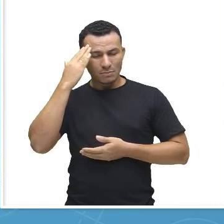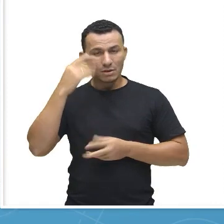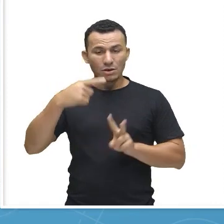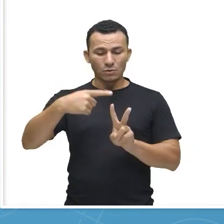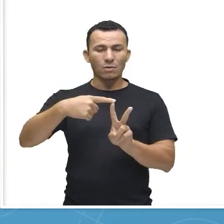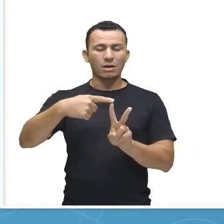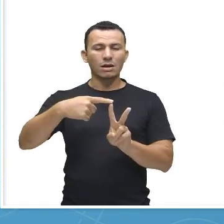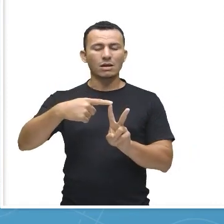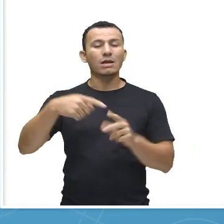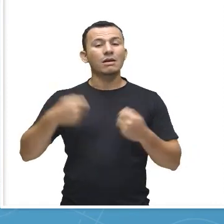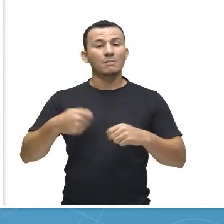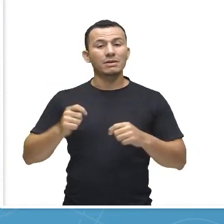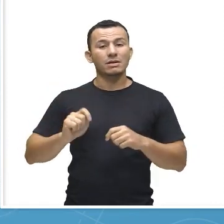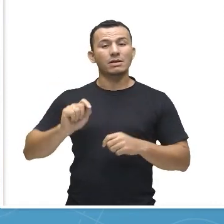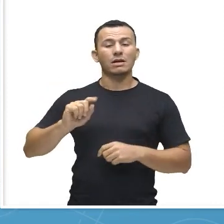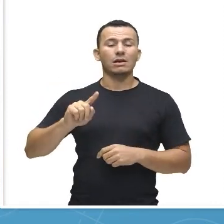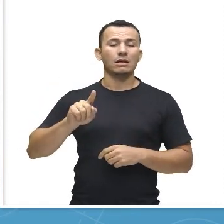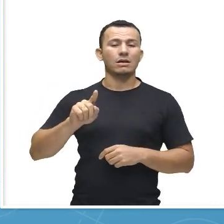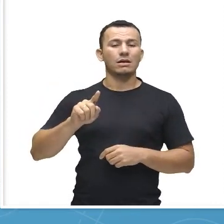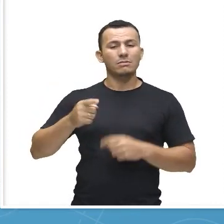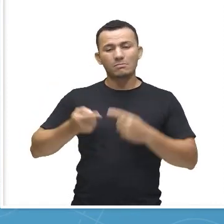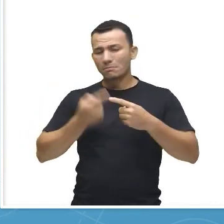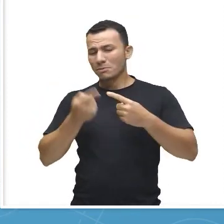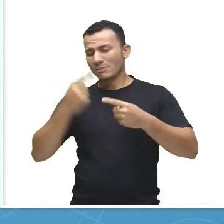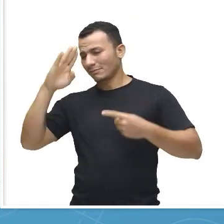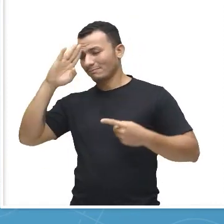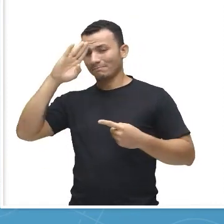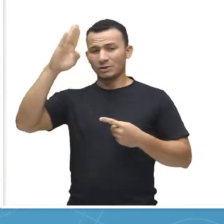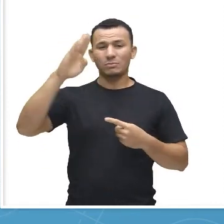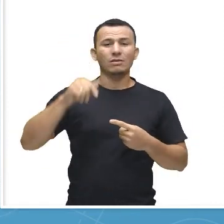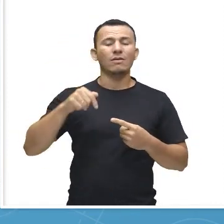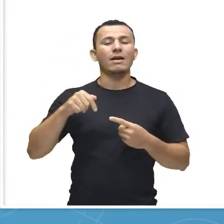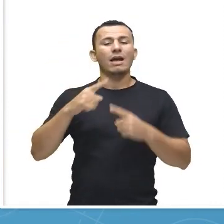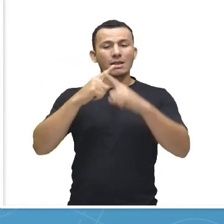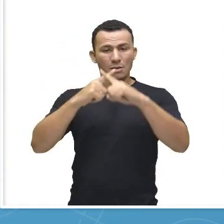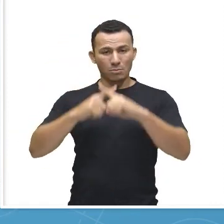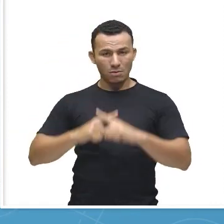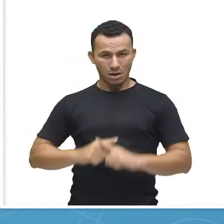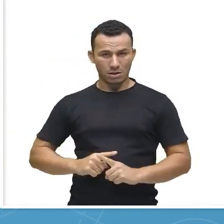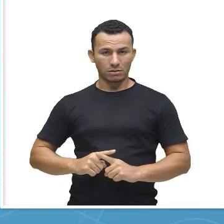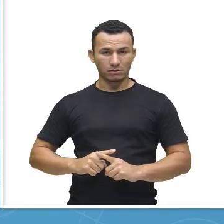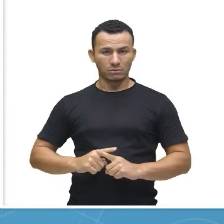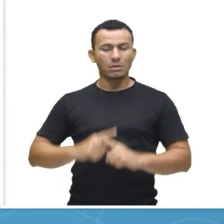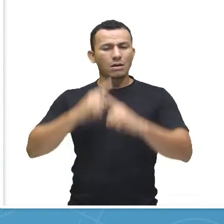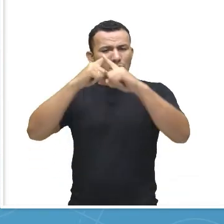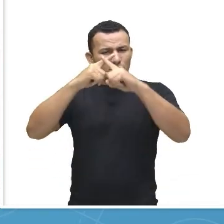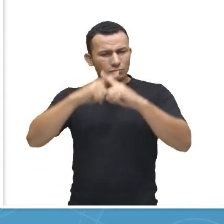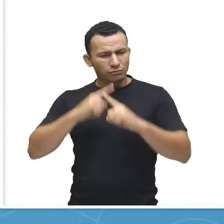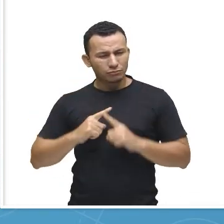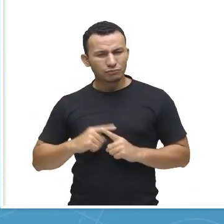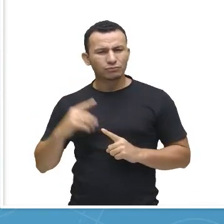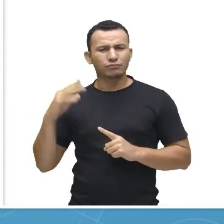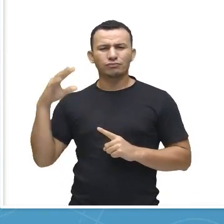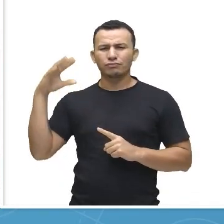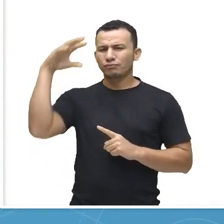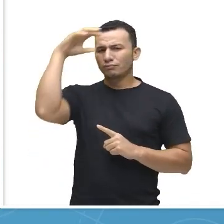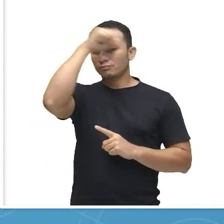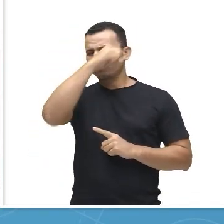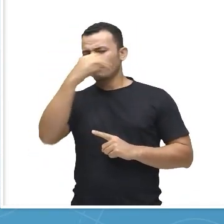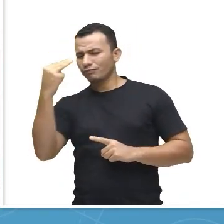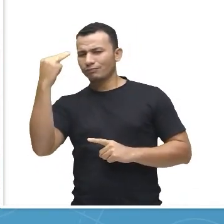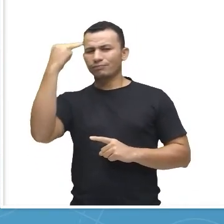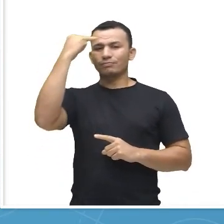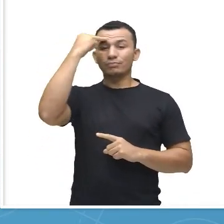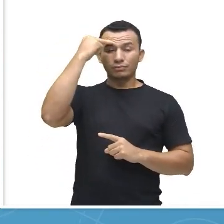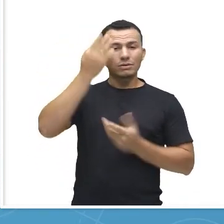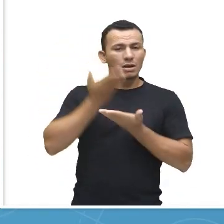quadrada, pessoal, você precisa, em primeiro lugar, primeiro de tudo, saber a tabuada, tá? Então, aprende a tabuada, estuda a tabuada,